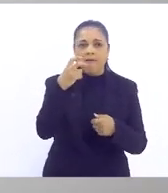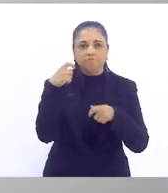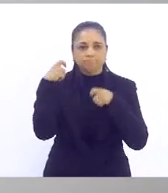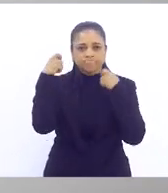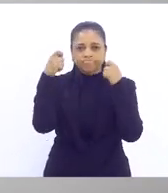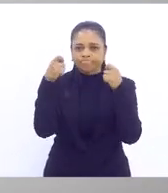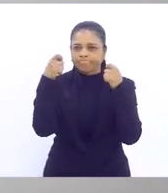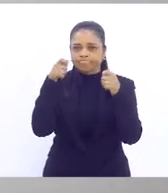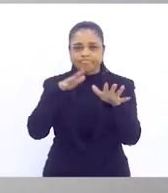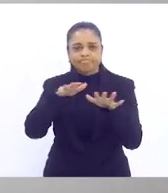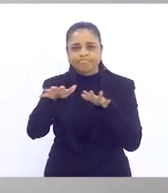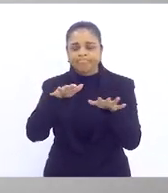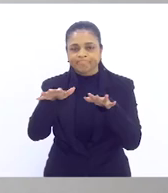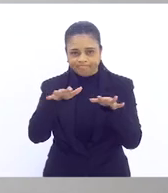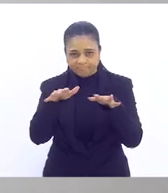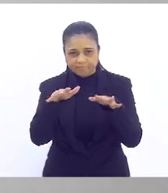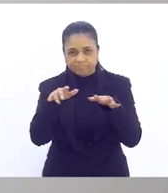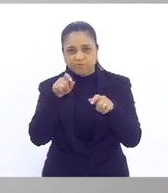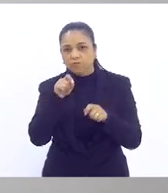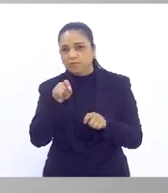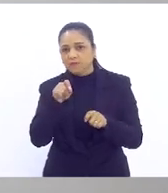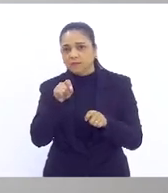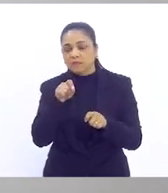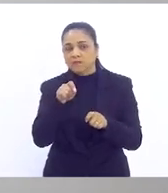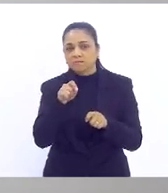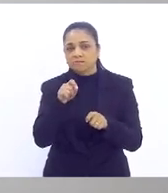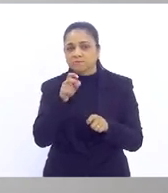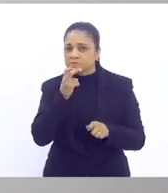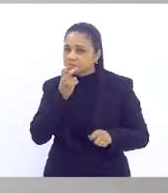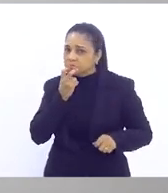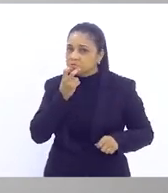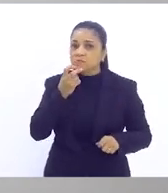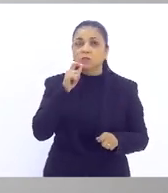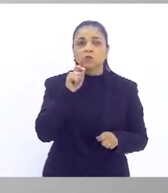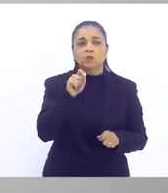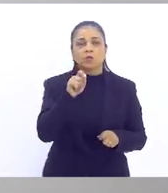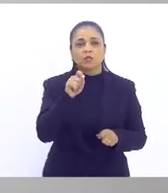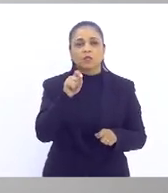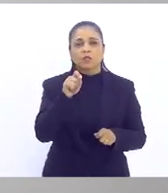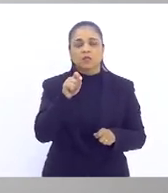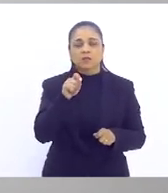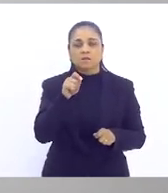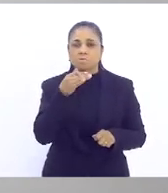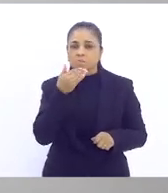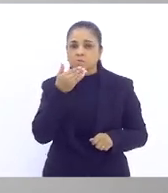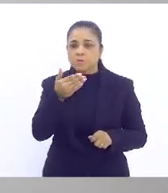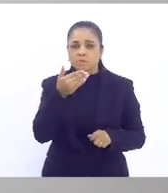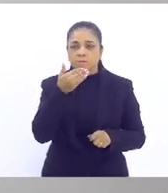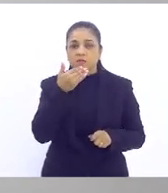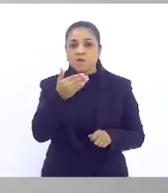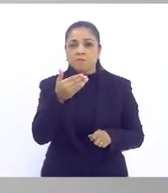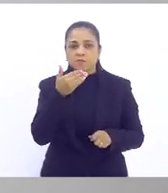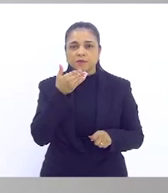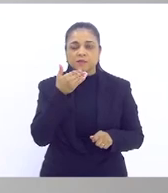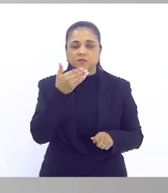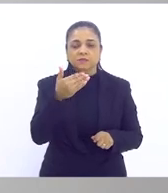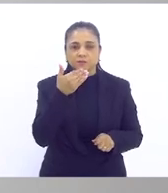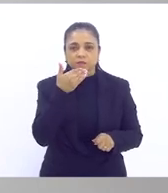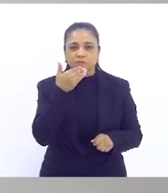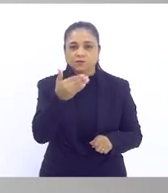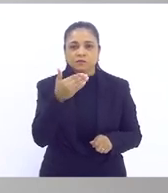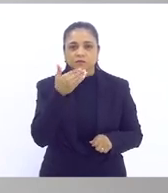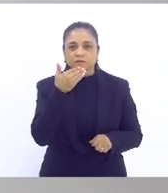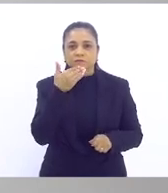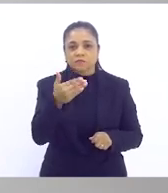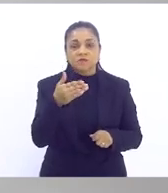e o clamor maior tem que ser daqueles que estão clamando que se reúnem